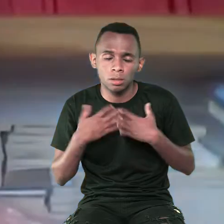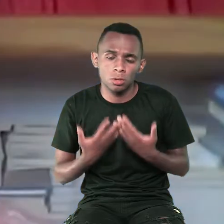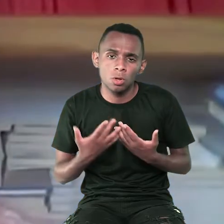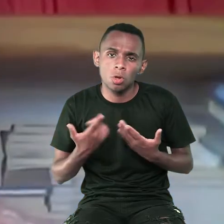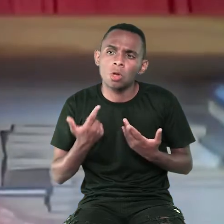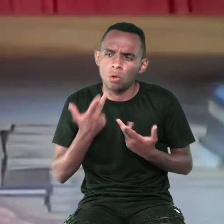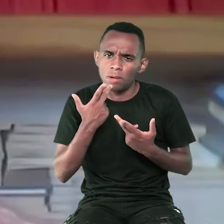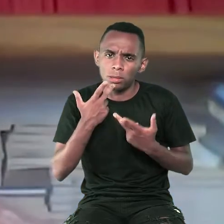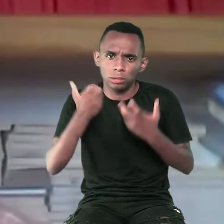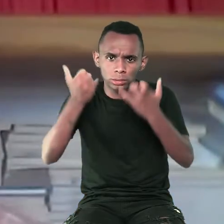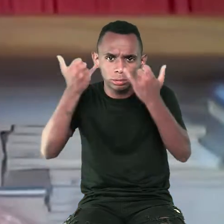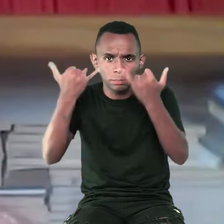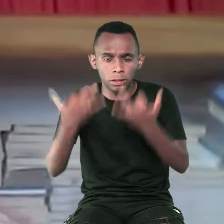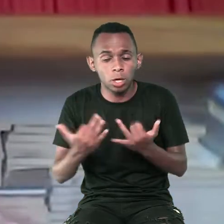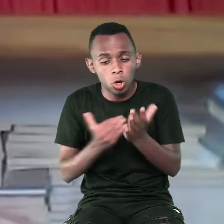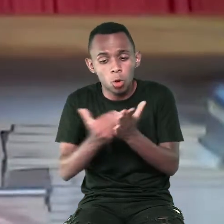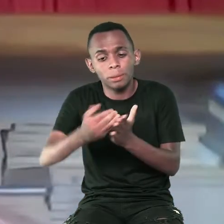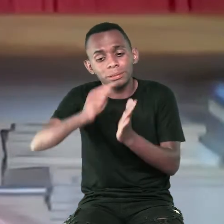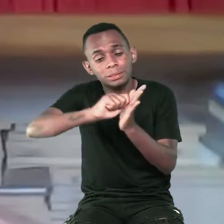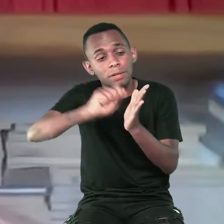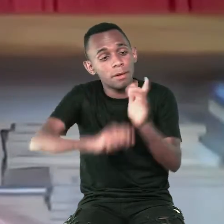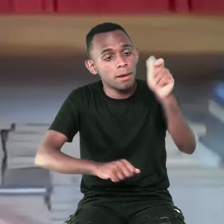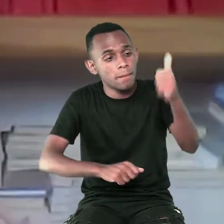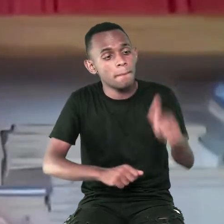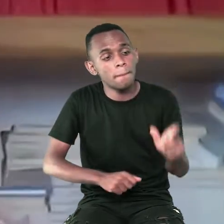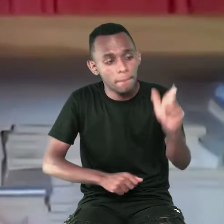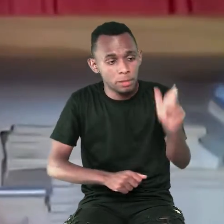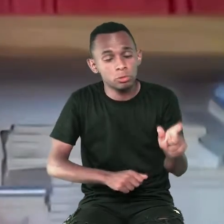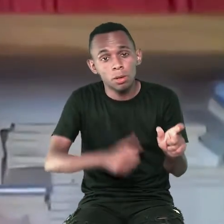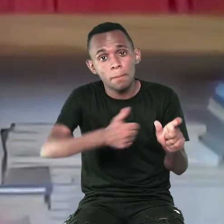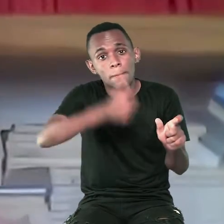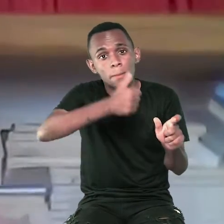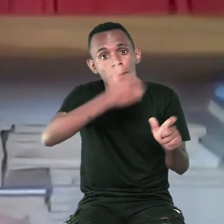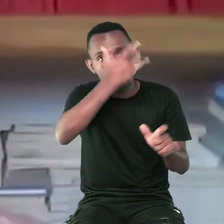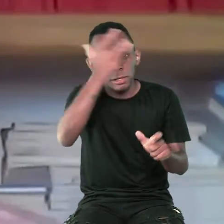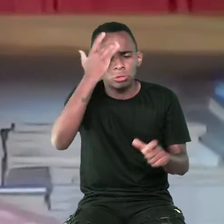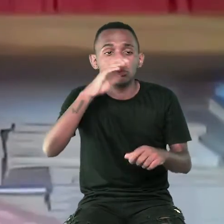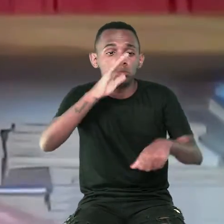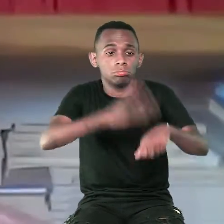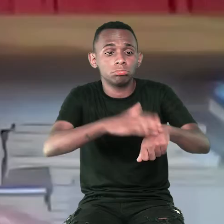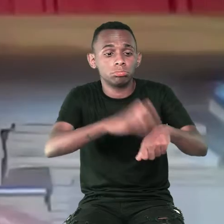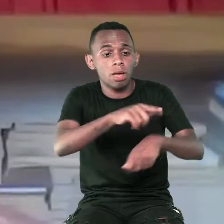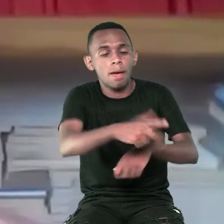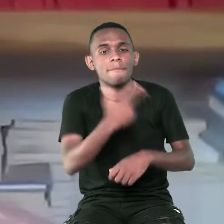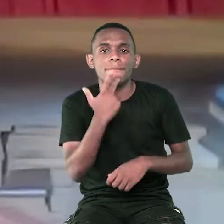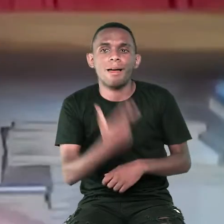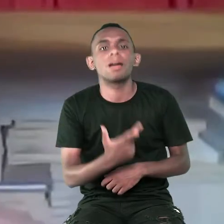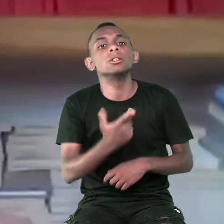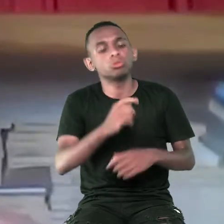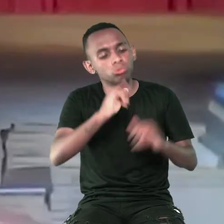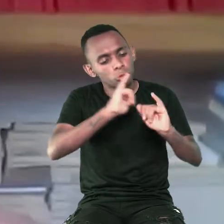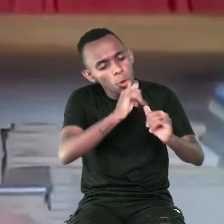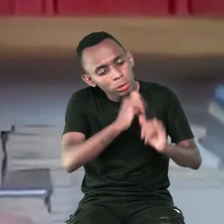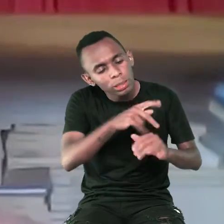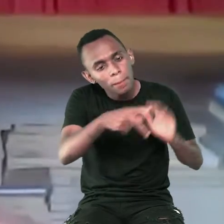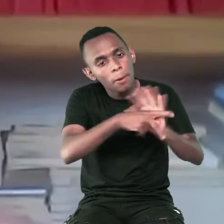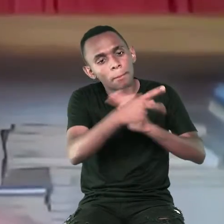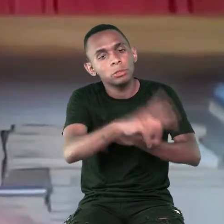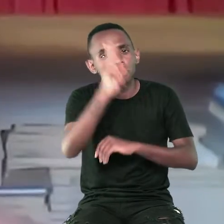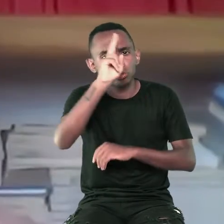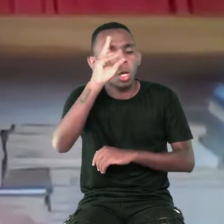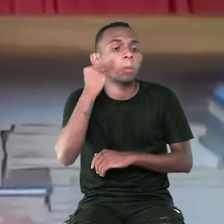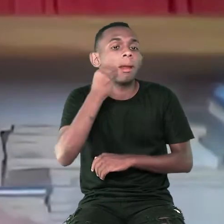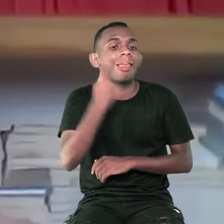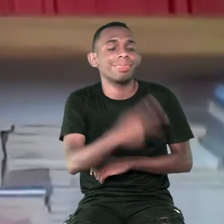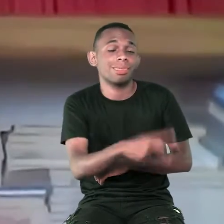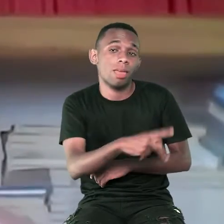Como eu falei, eu comecei a escrever na primeira pessoa, é como se ela mesma tivesse falando, contando a história dela, né,